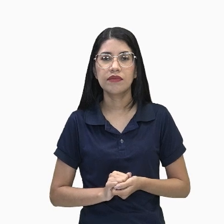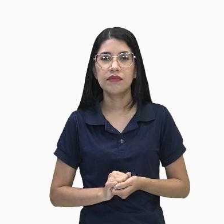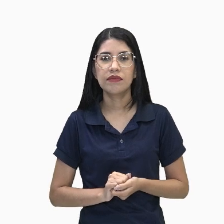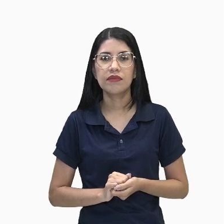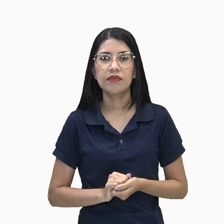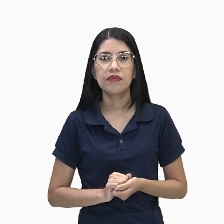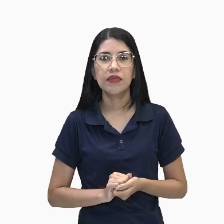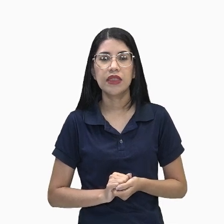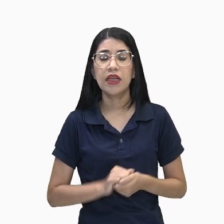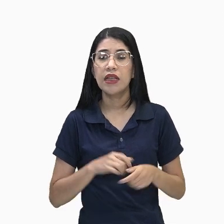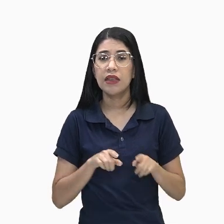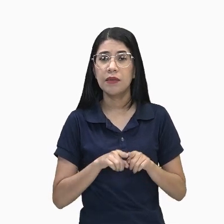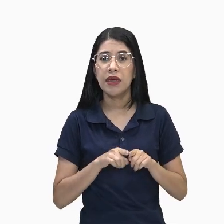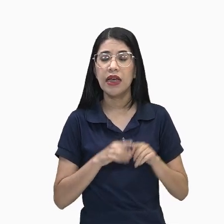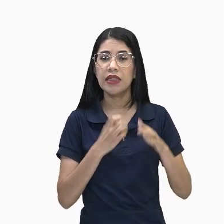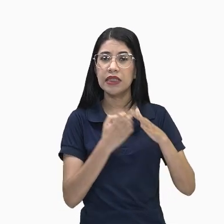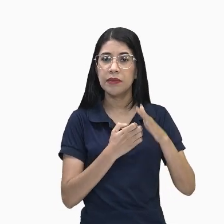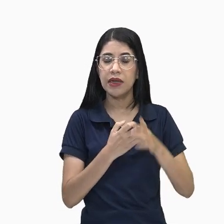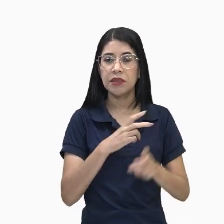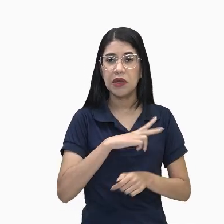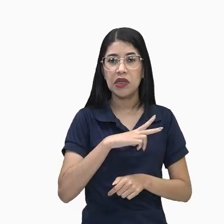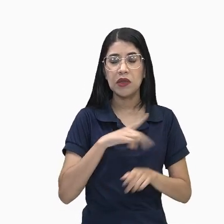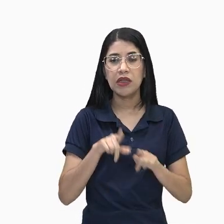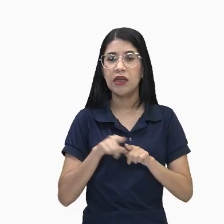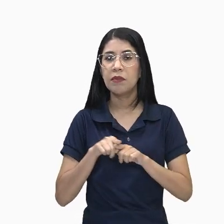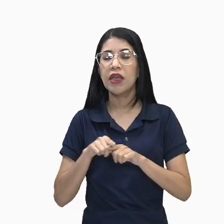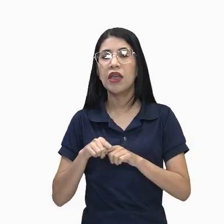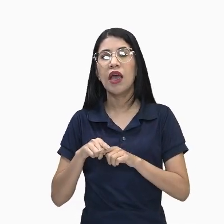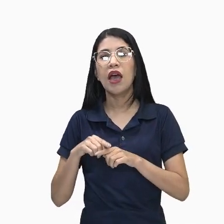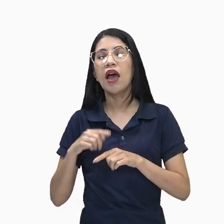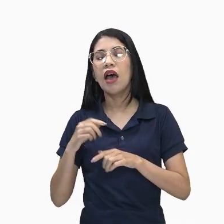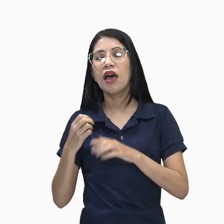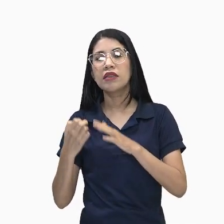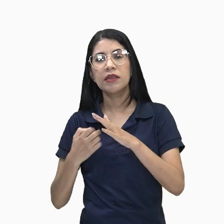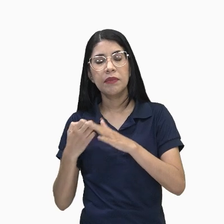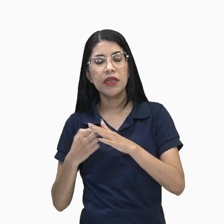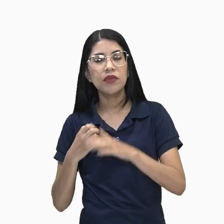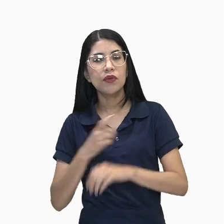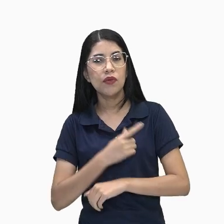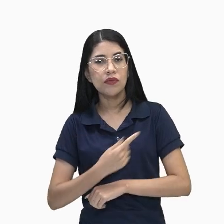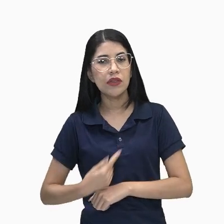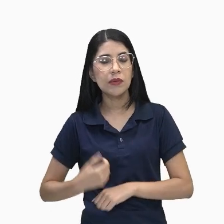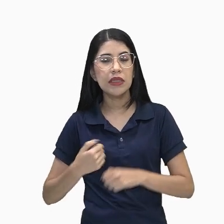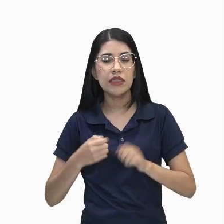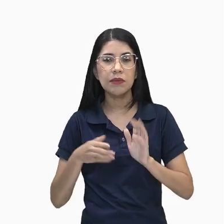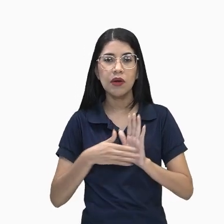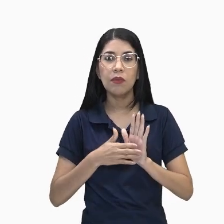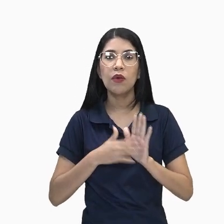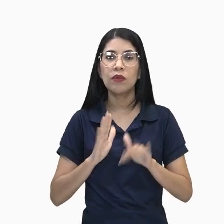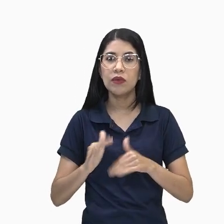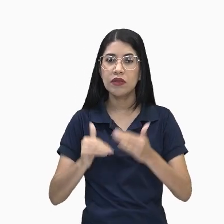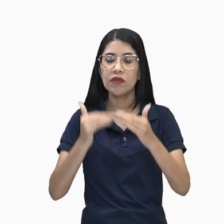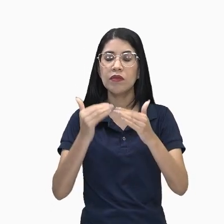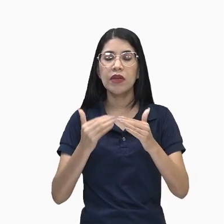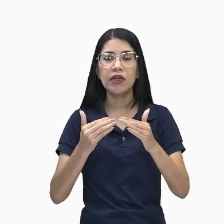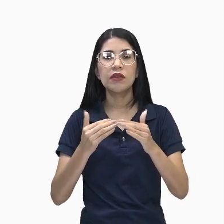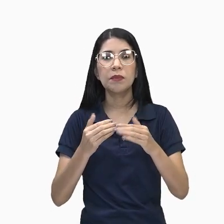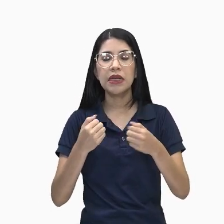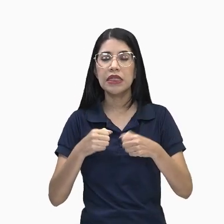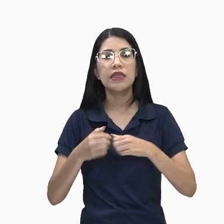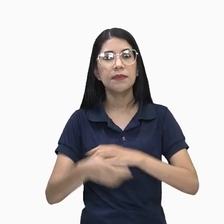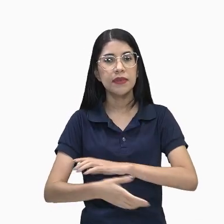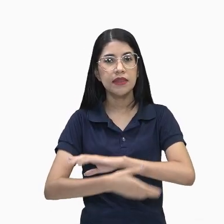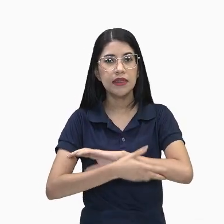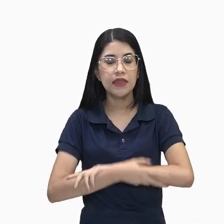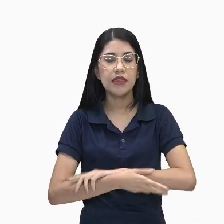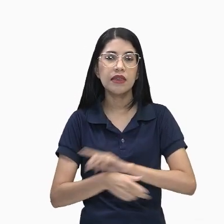tanto a iniciativa privada quanto o Estado devem juntos propor aí o desenvolvimento. Então, fazer parcerias, né, chamada